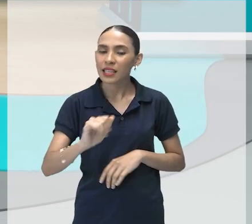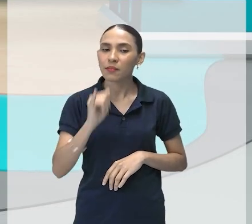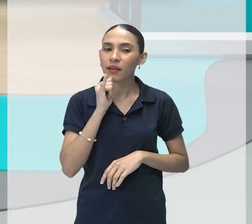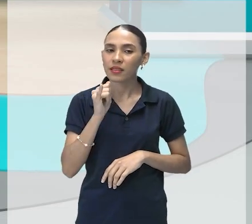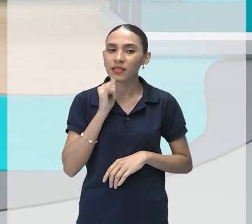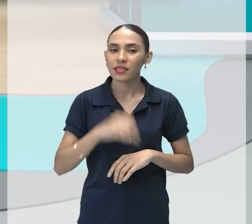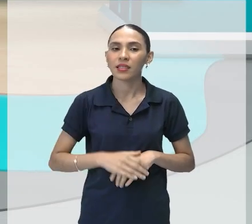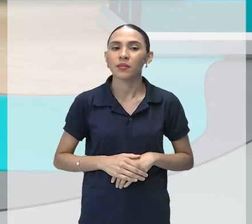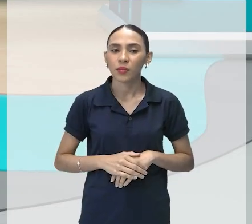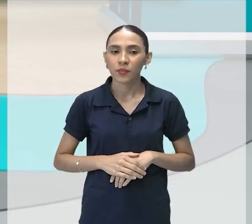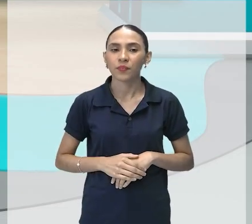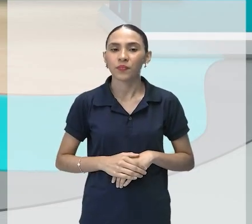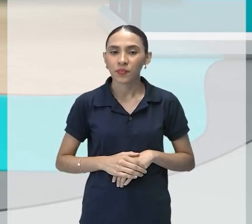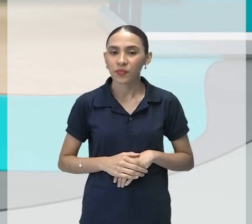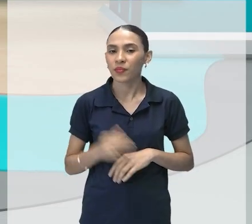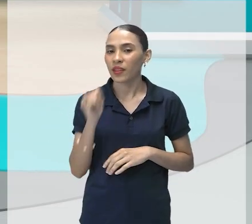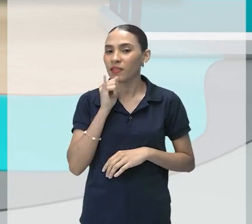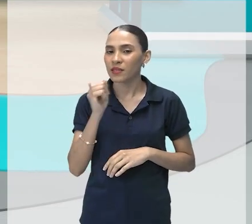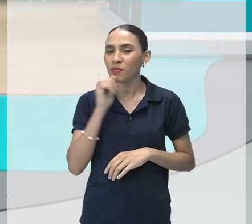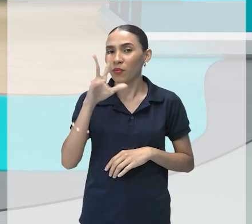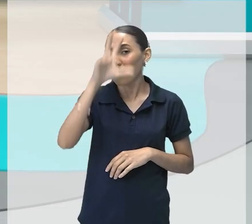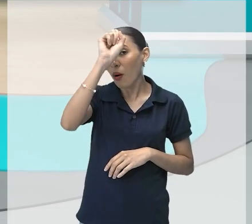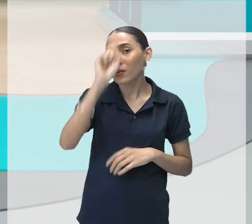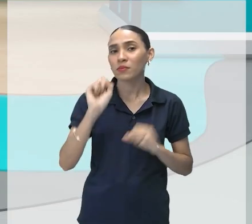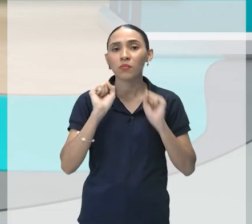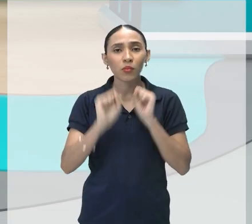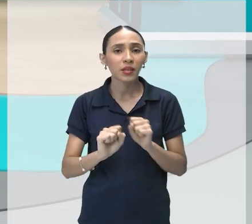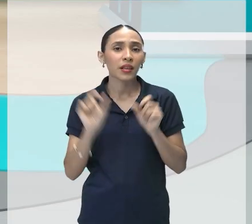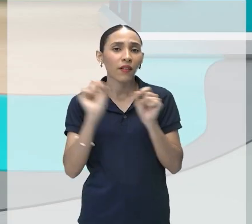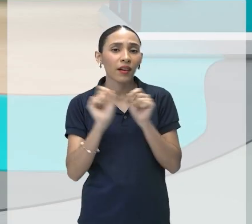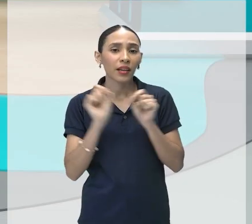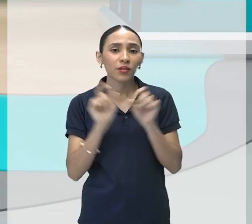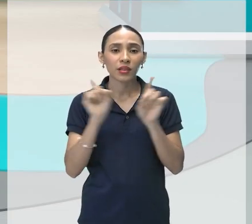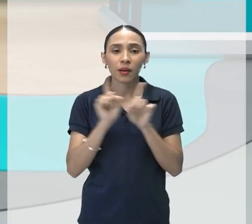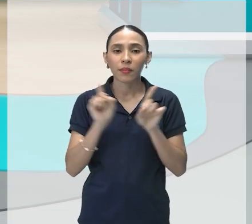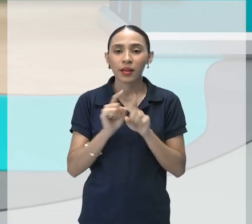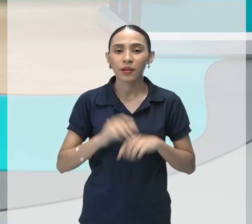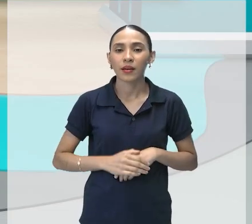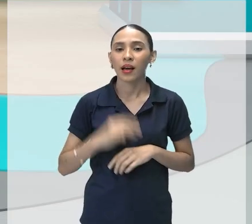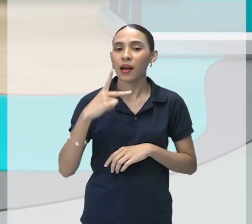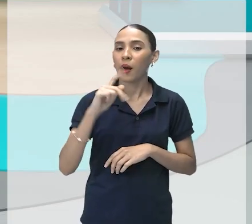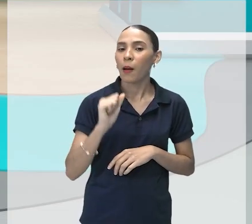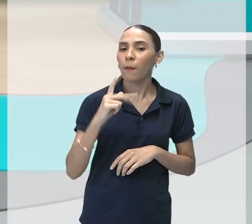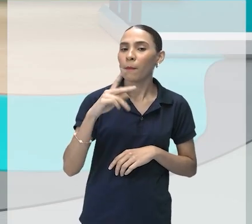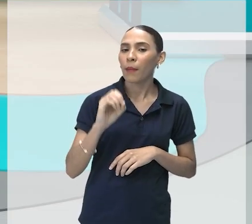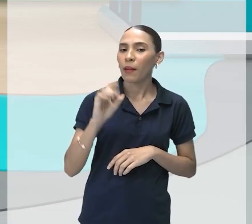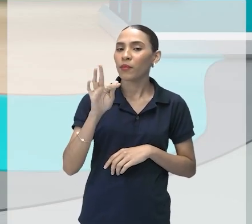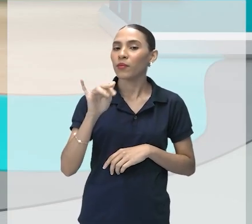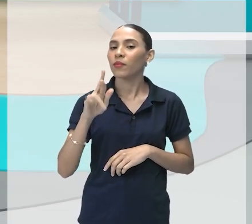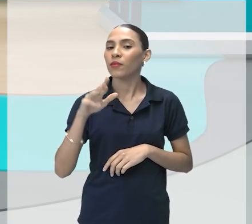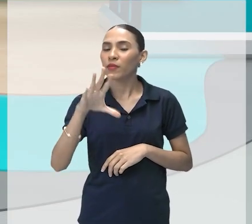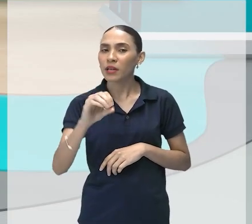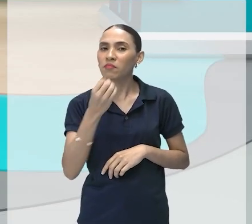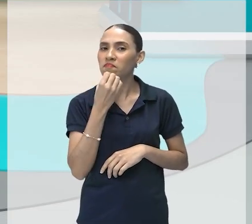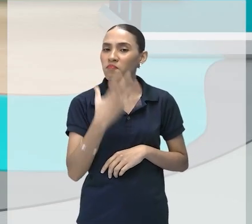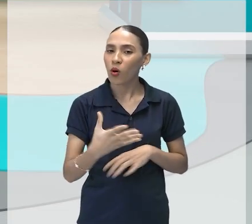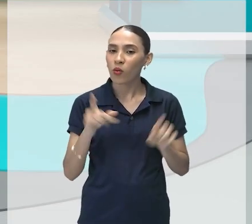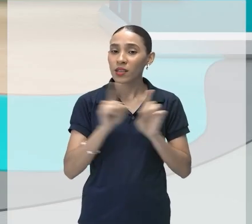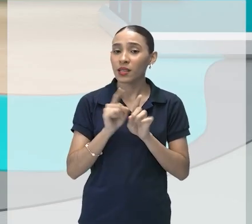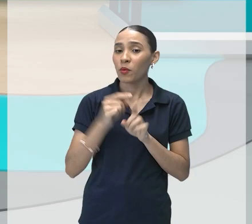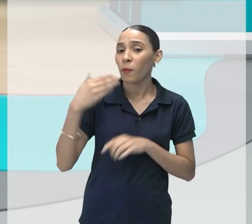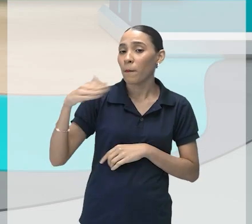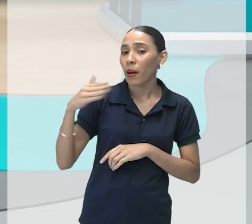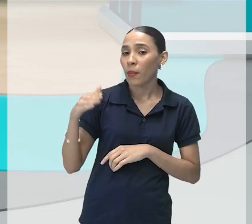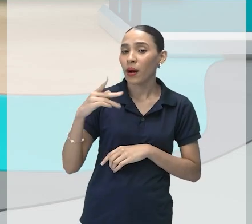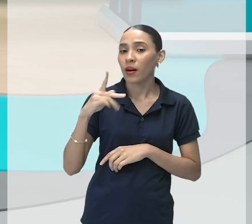estava... algo assim que poderia ser feito. É papo firme, é um papo muito bom. Ficar para tia, ou